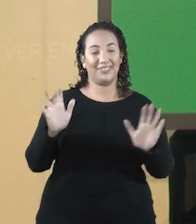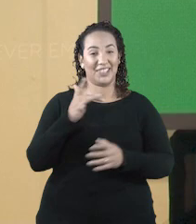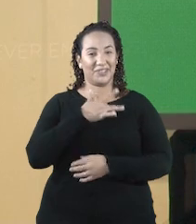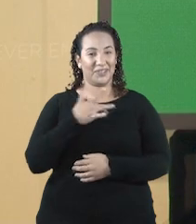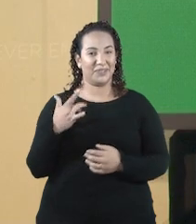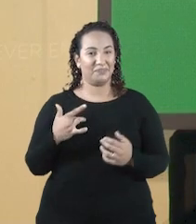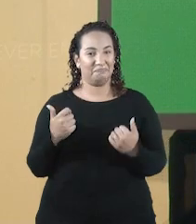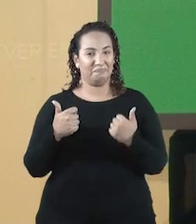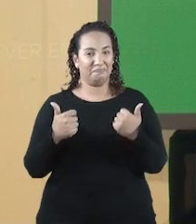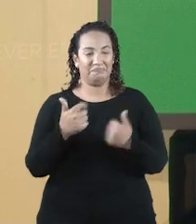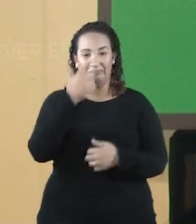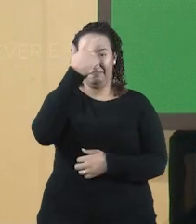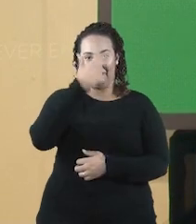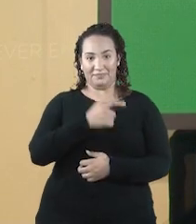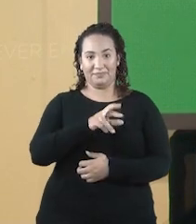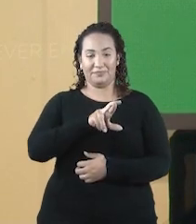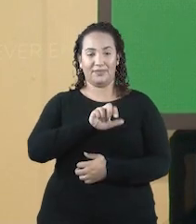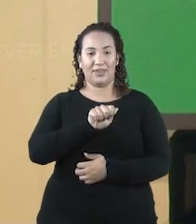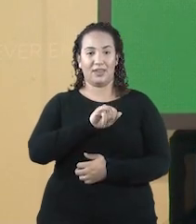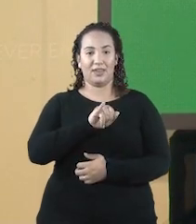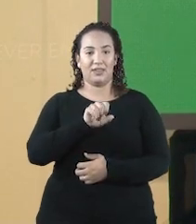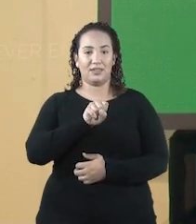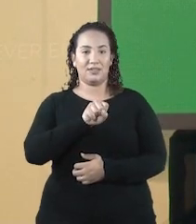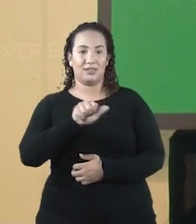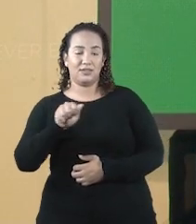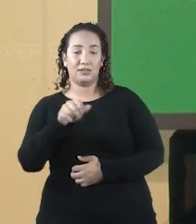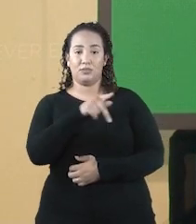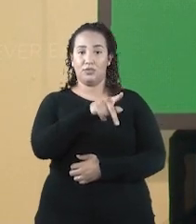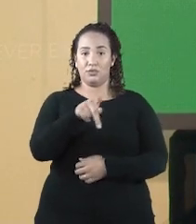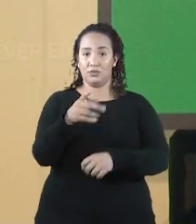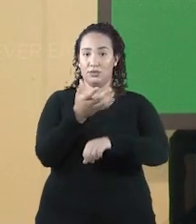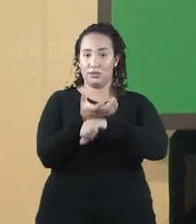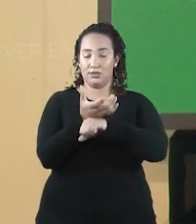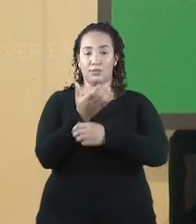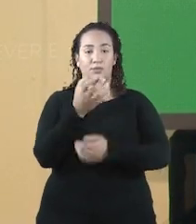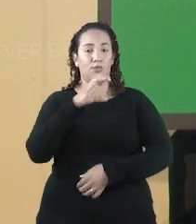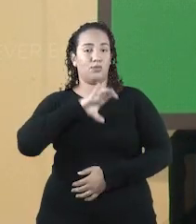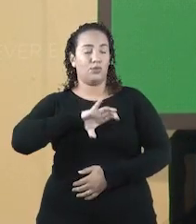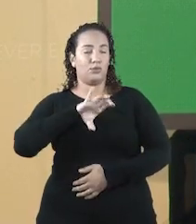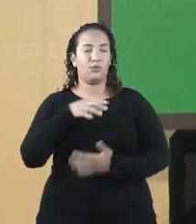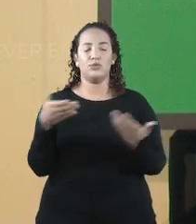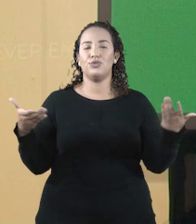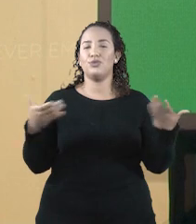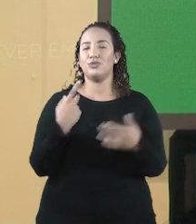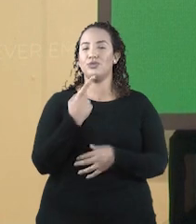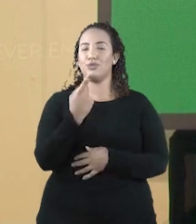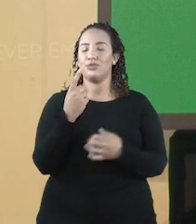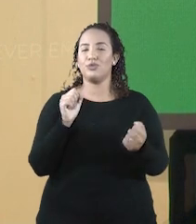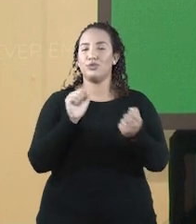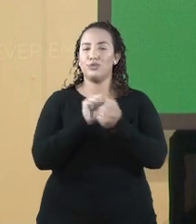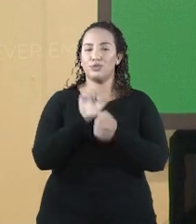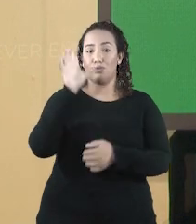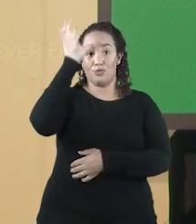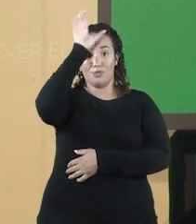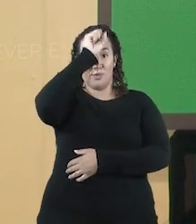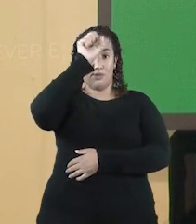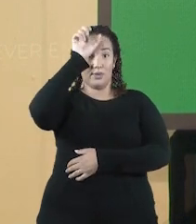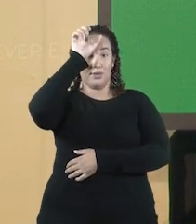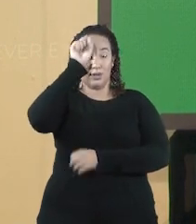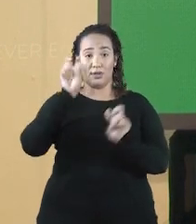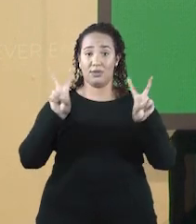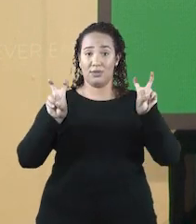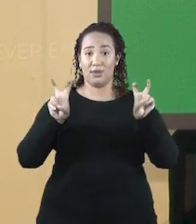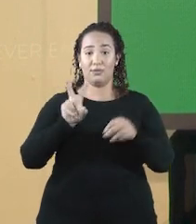Oi, tudo bem com você? Eu sou a Raíssa Rizzetto, professora de língua portuguesa. E juntos, hoje, vamos aprender um